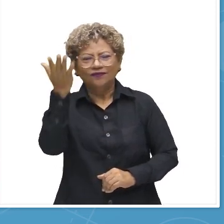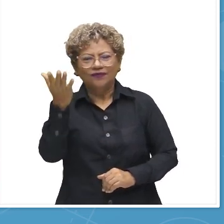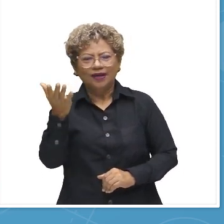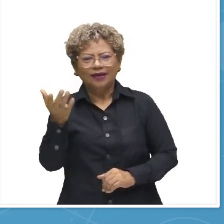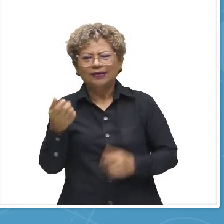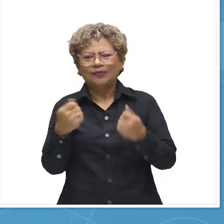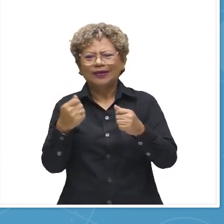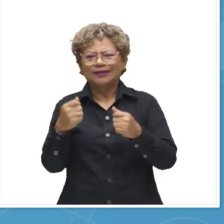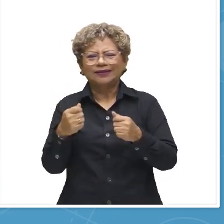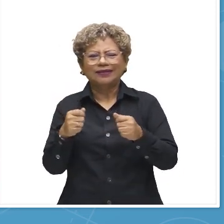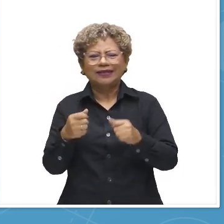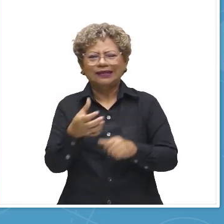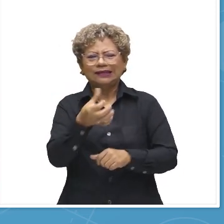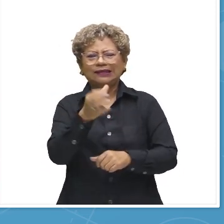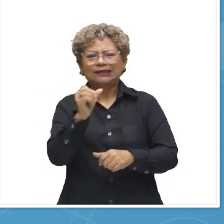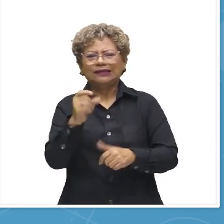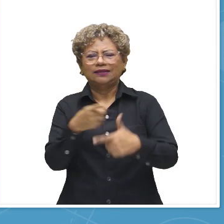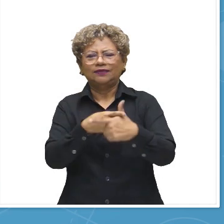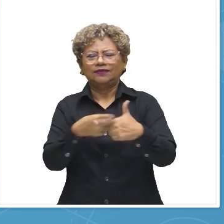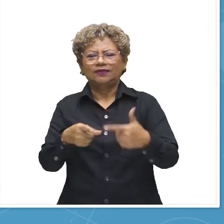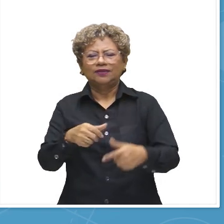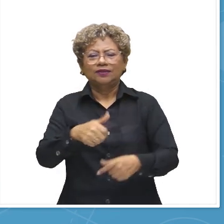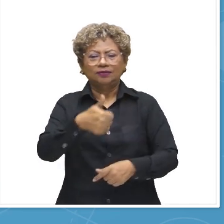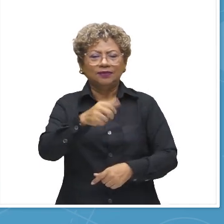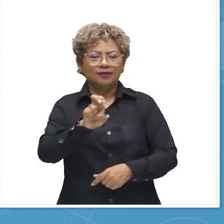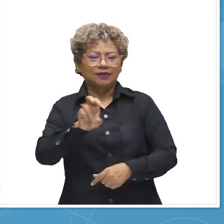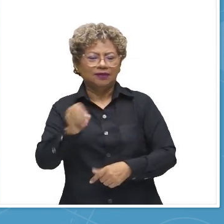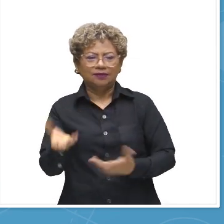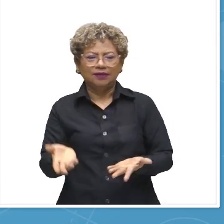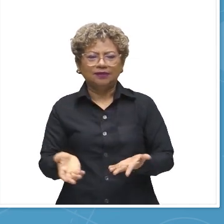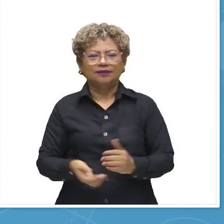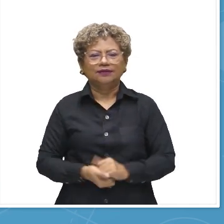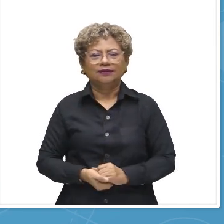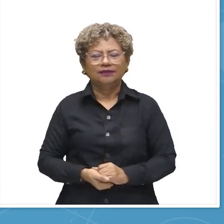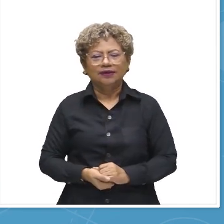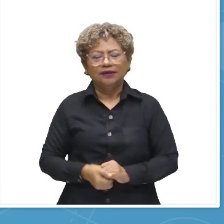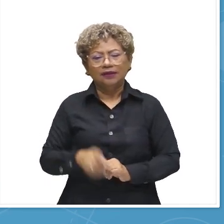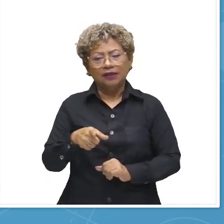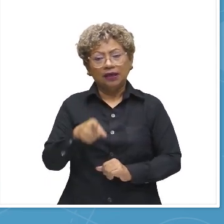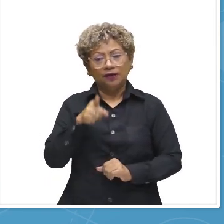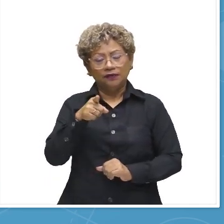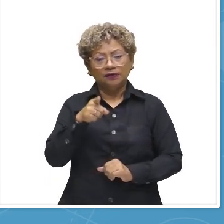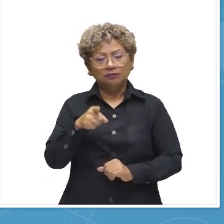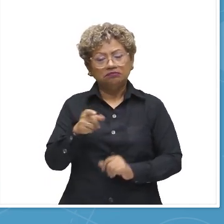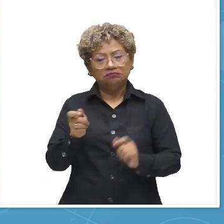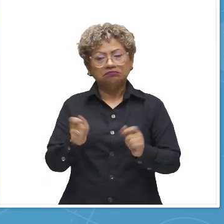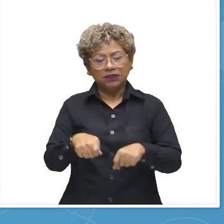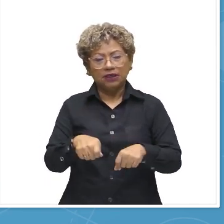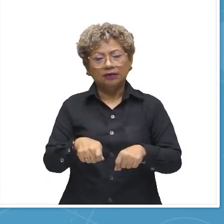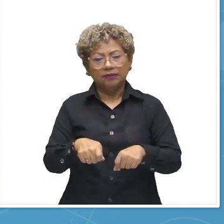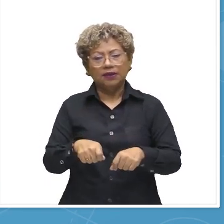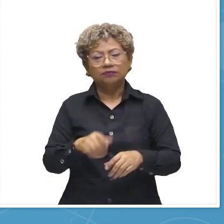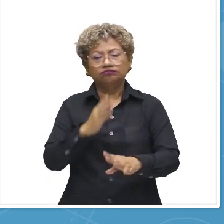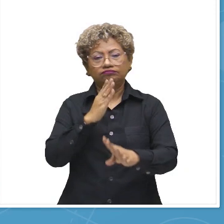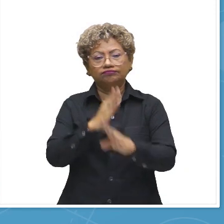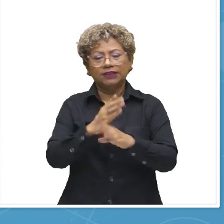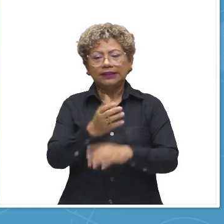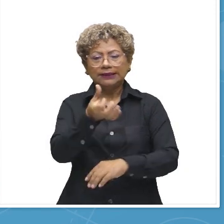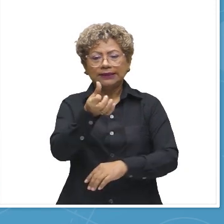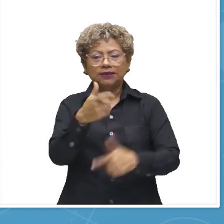por 150, né, fazer aquelas divisões. E aqui eu ainda consigo simplificar um pouquinho mais, ó. Consigo simplificar por